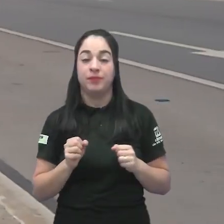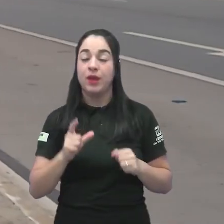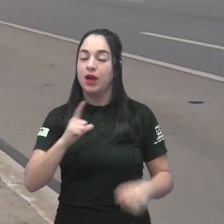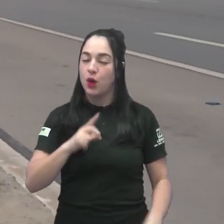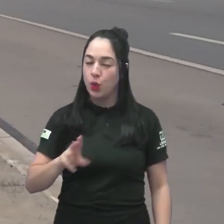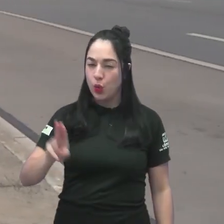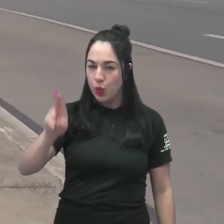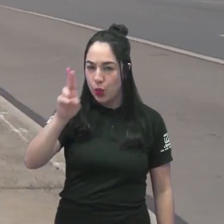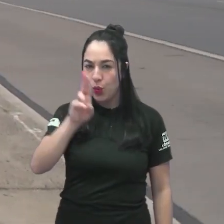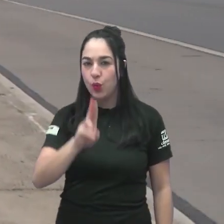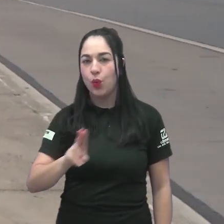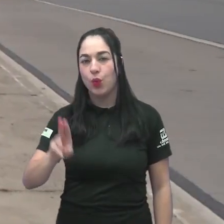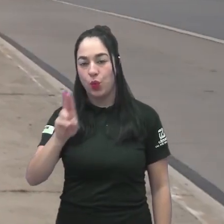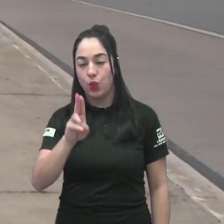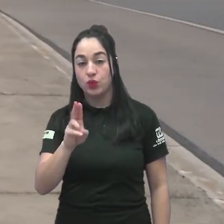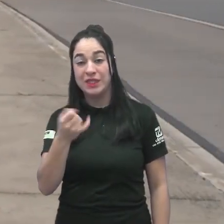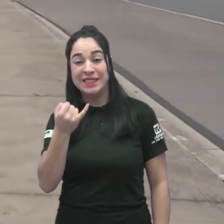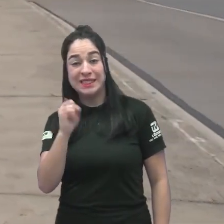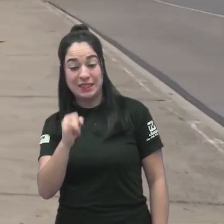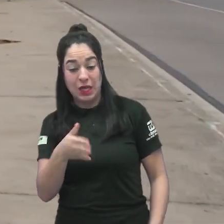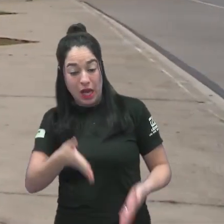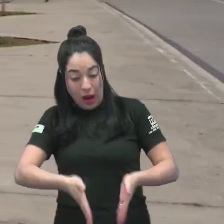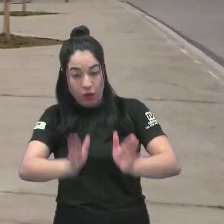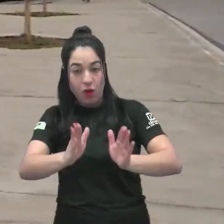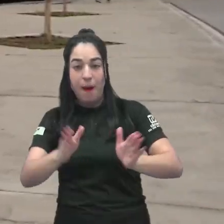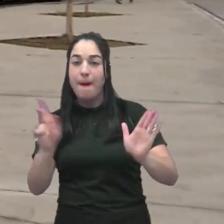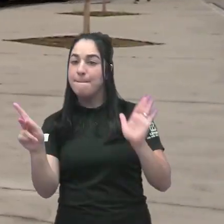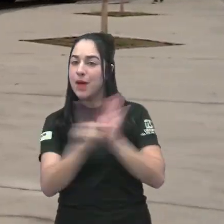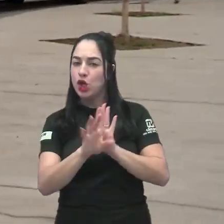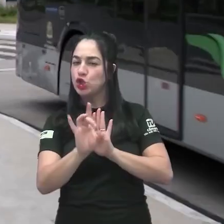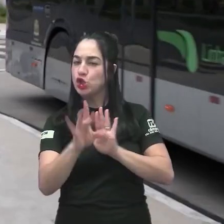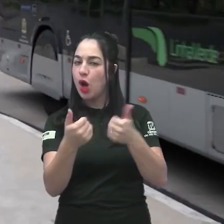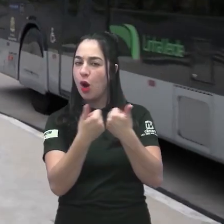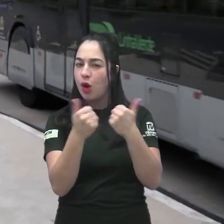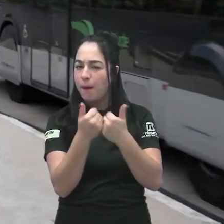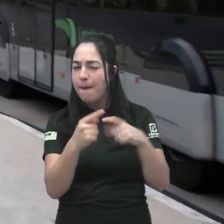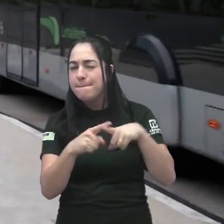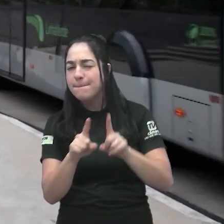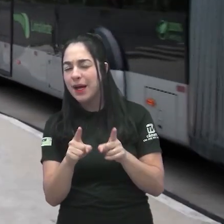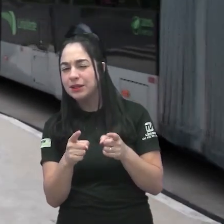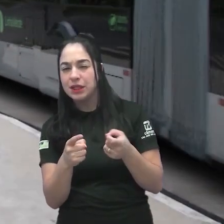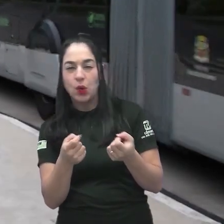da fiscalização do uso irregular do corredor exclusivo,